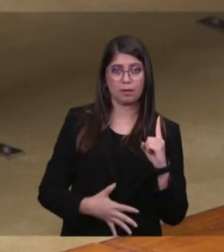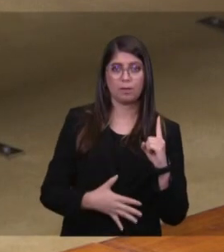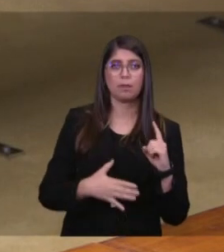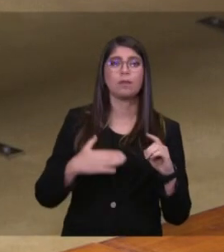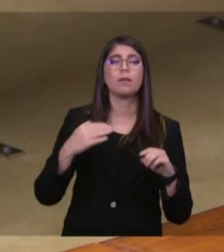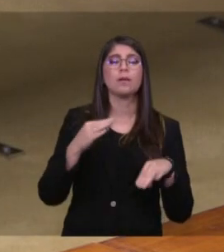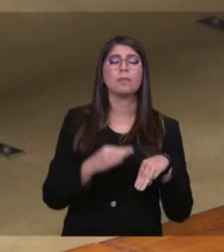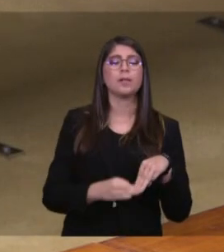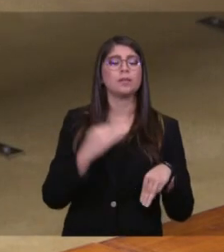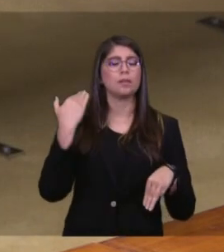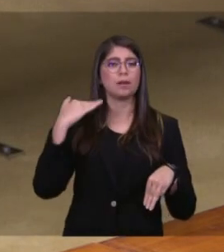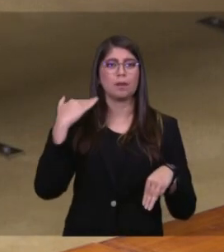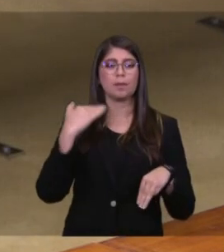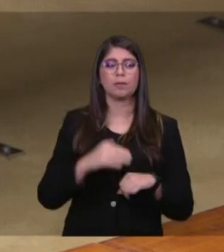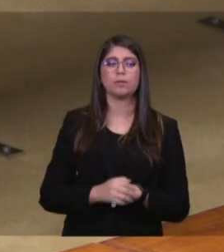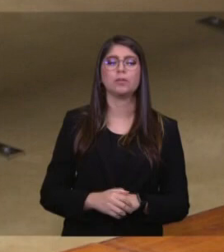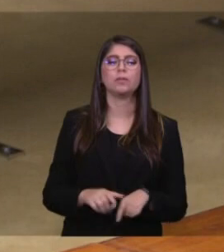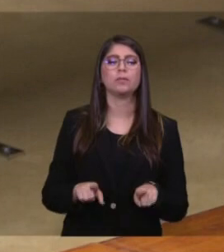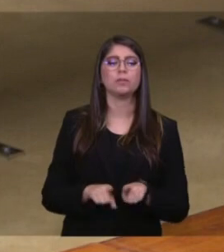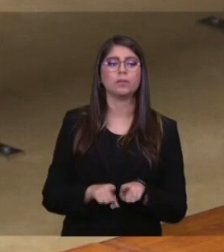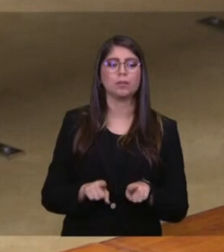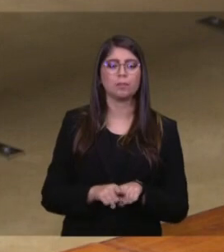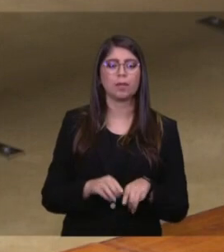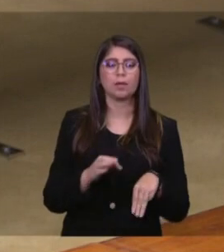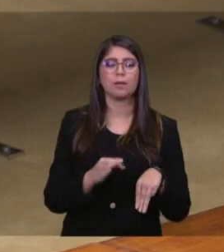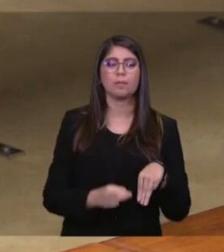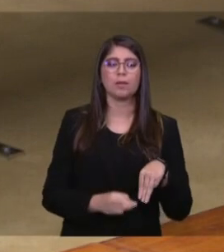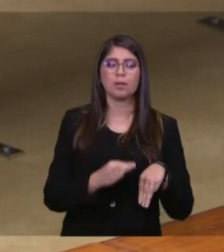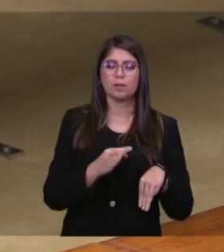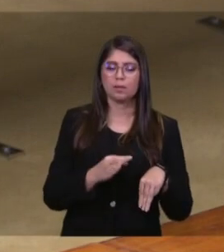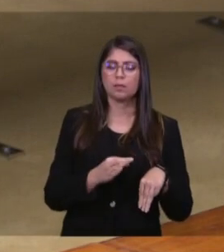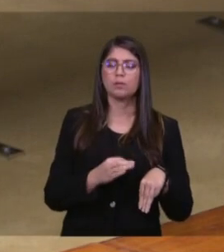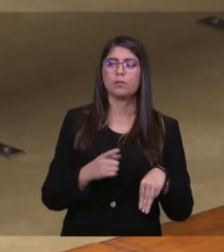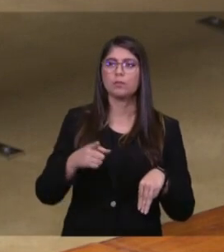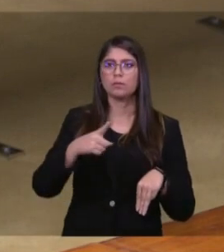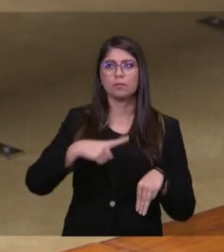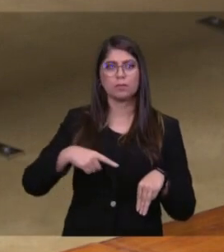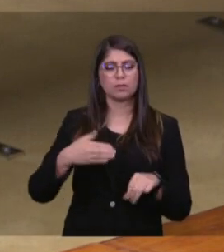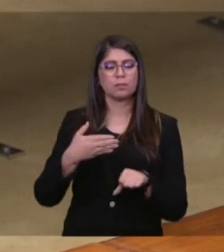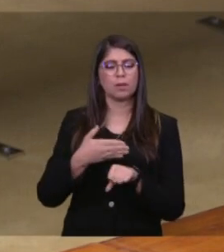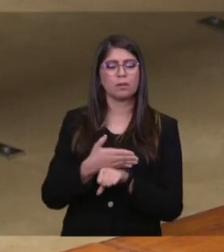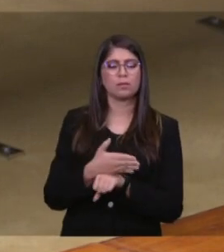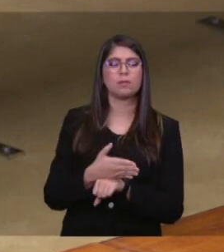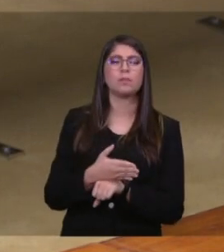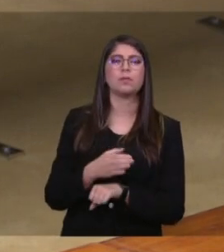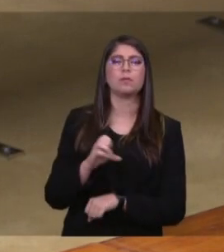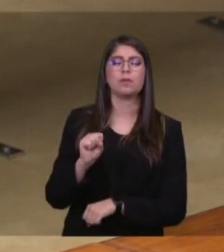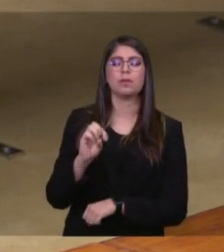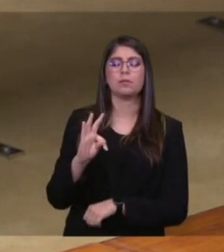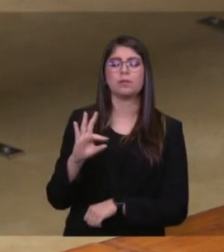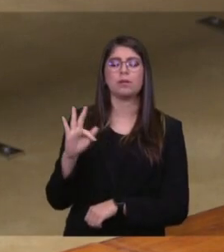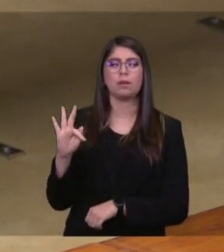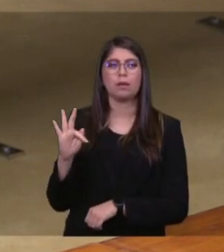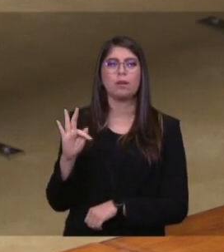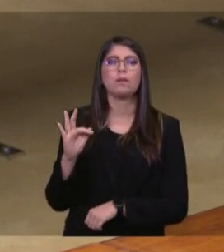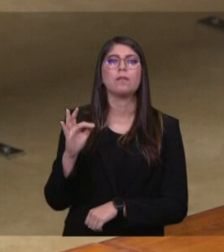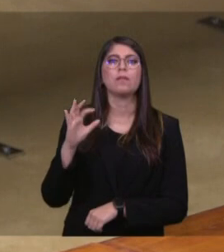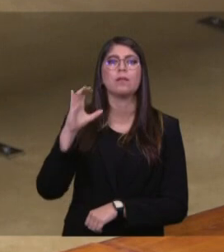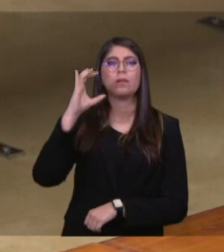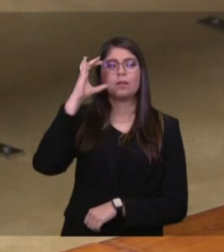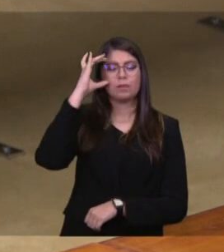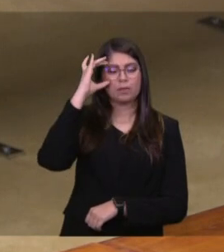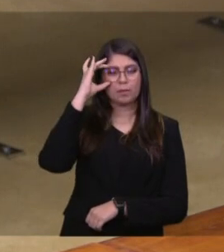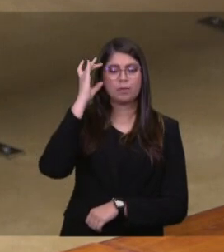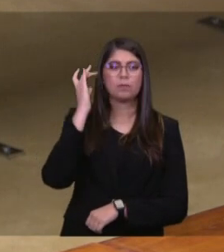Lúcia, excelentíssimos senhores ministros, integrantes dessa corte, André Mendonça, Luiz Fux,